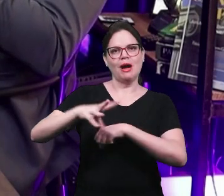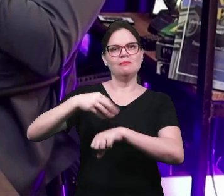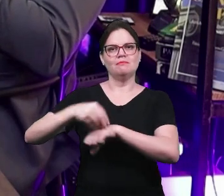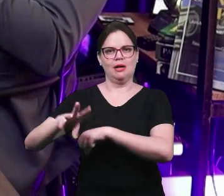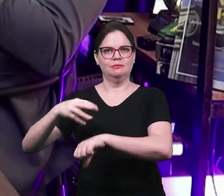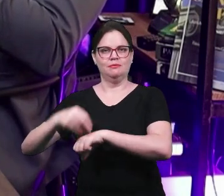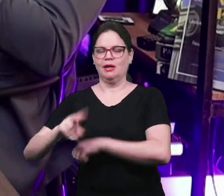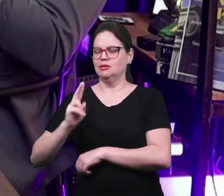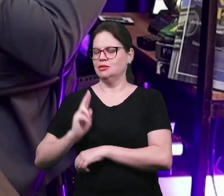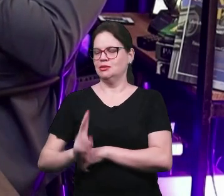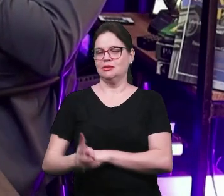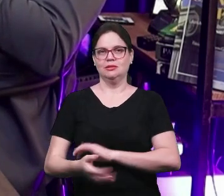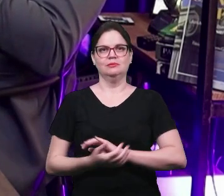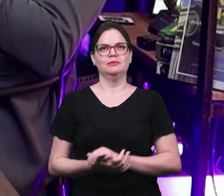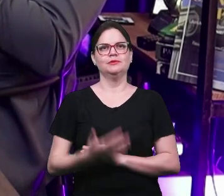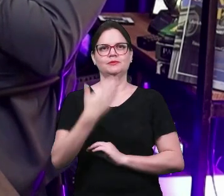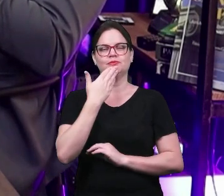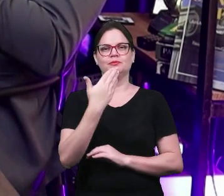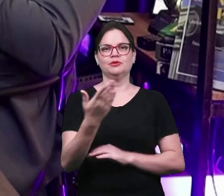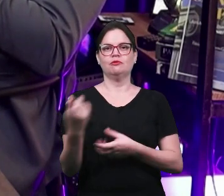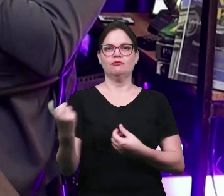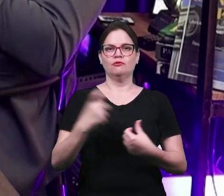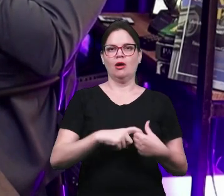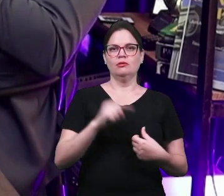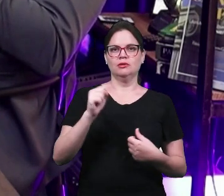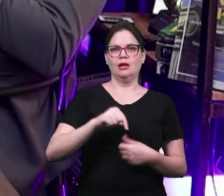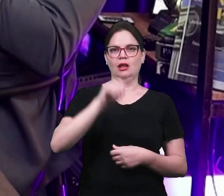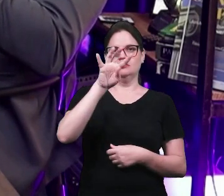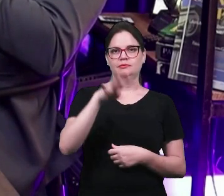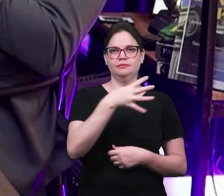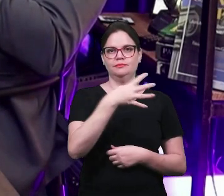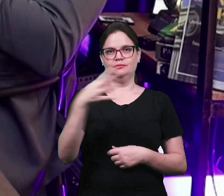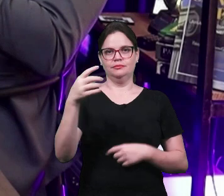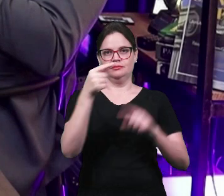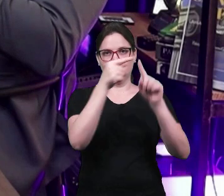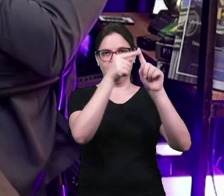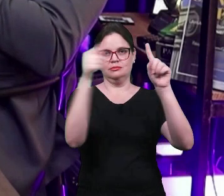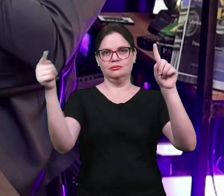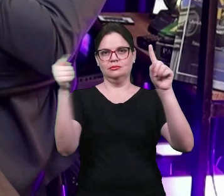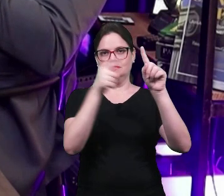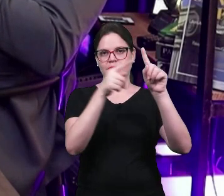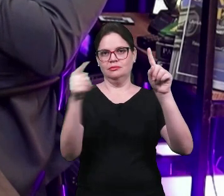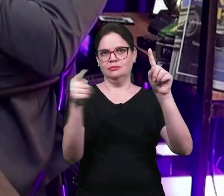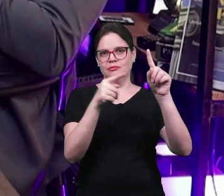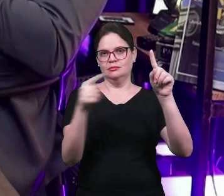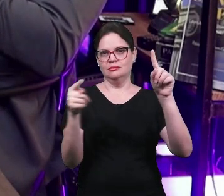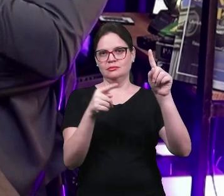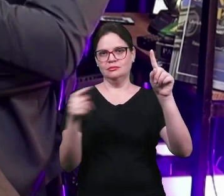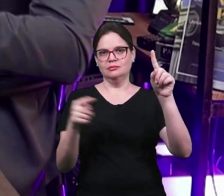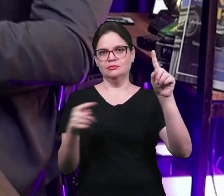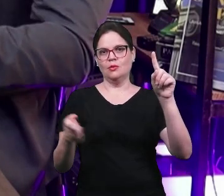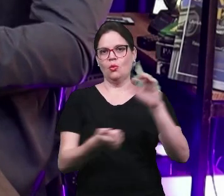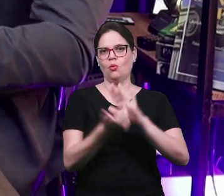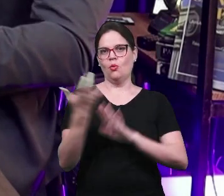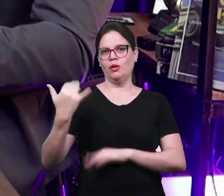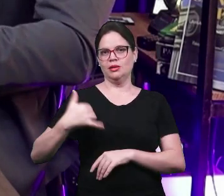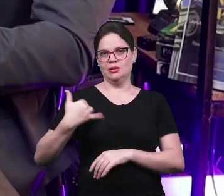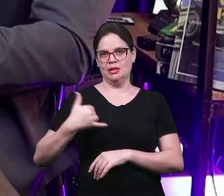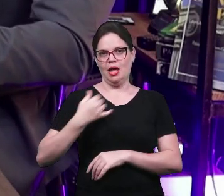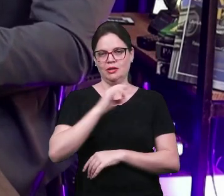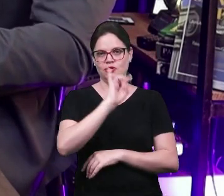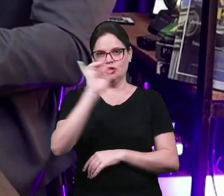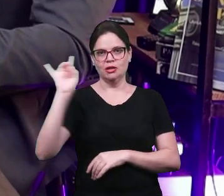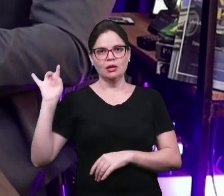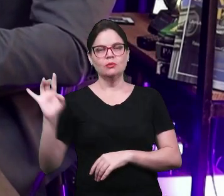um pouquinho o quadro anterior, até para que a gente possa falar mais alguma coisa aqui sobre essa longevidade, porque é